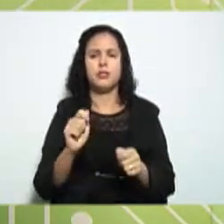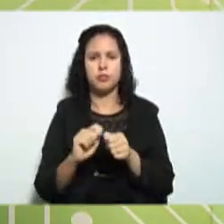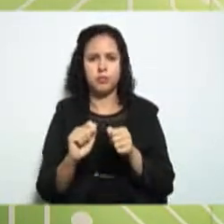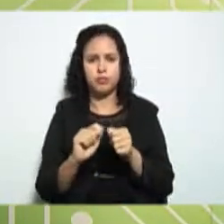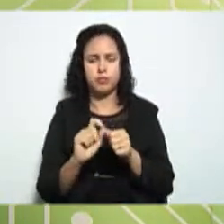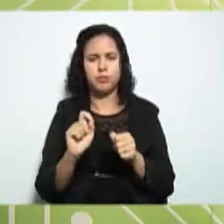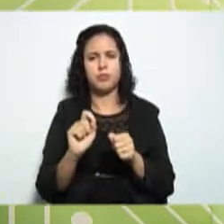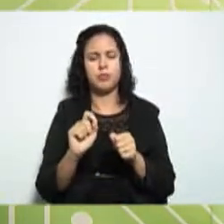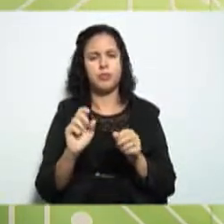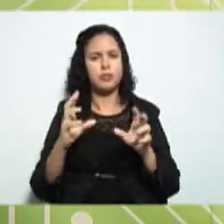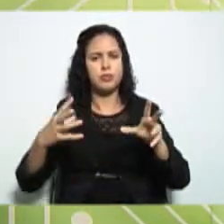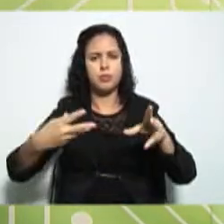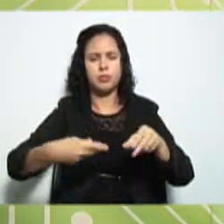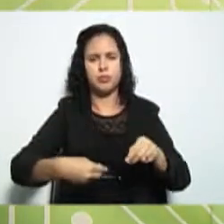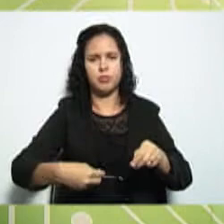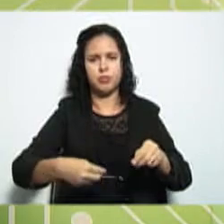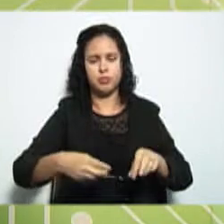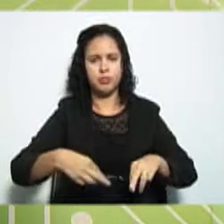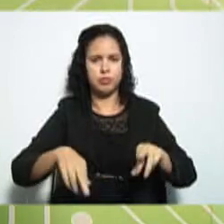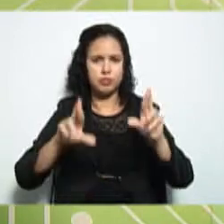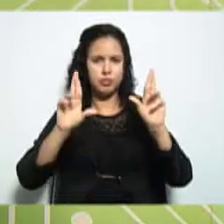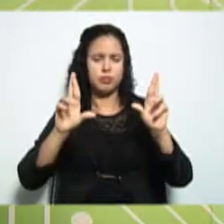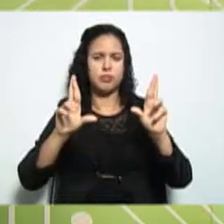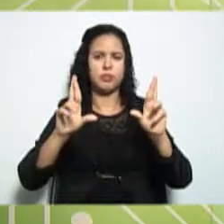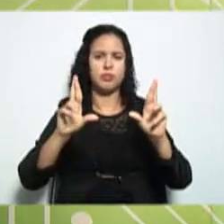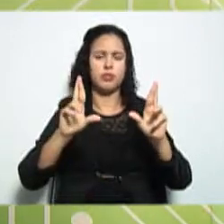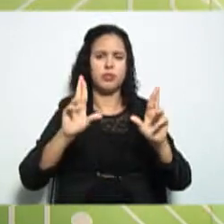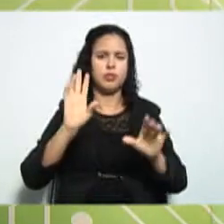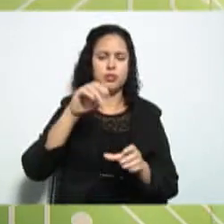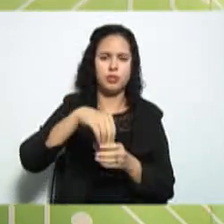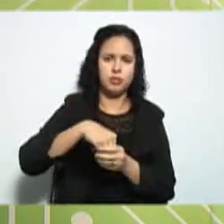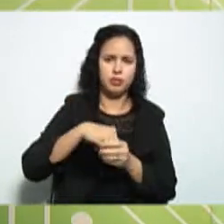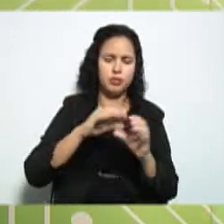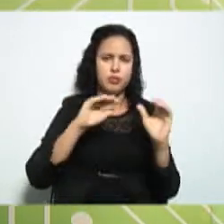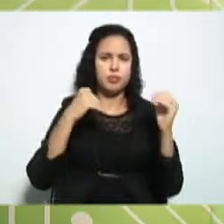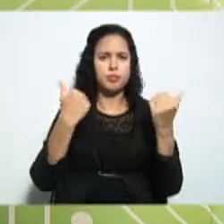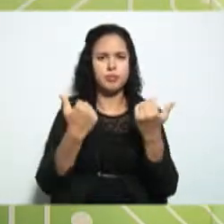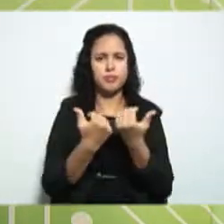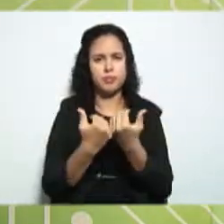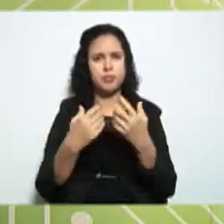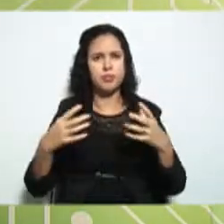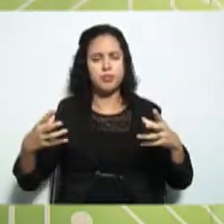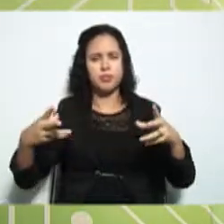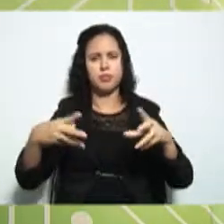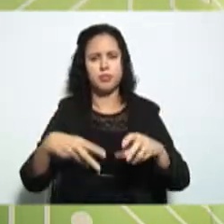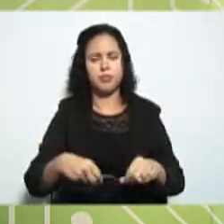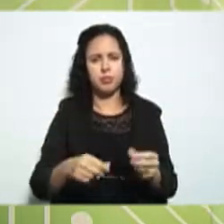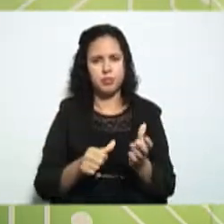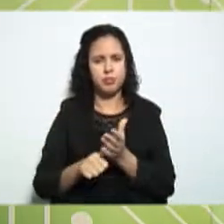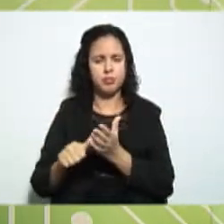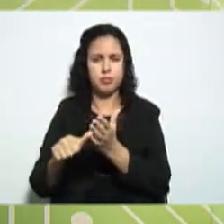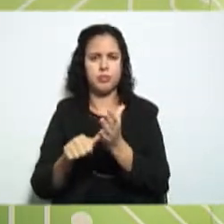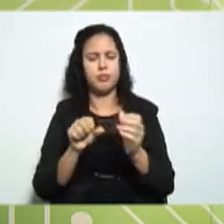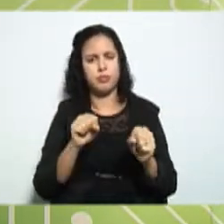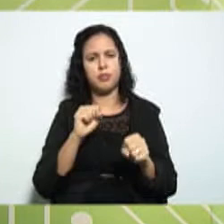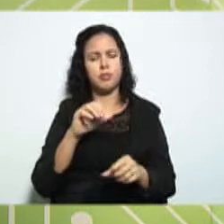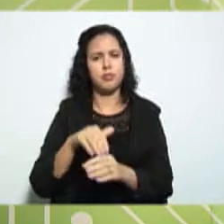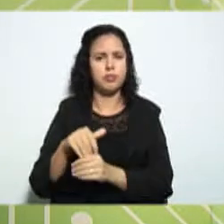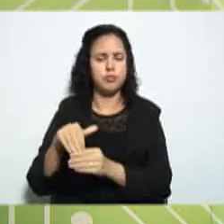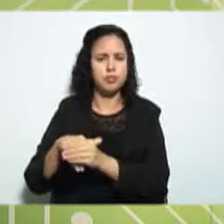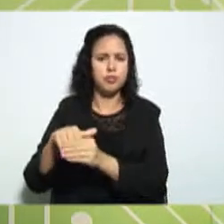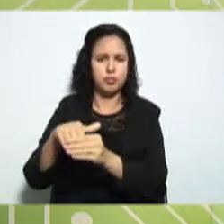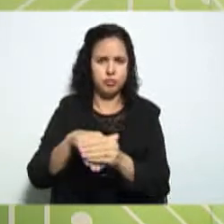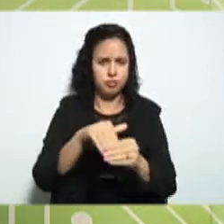principais devem passar pela Assembleia. Na Assembleia a gente tem um momento de votação, onde todos os cooperados podem erguer a mão, podem expressar